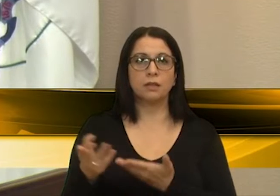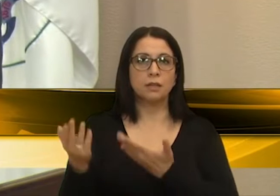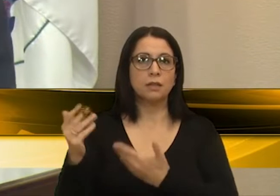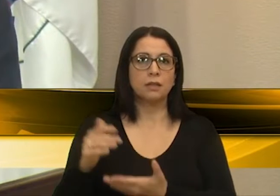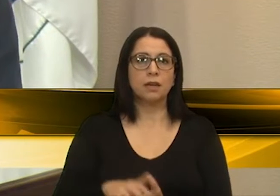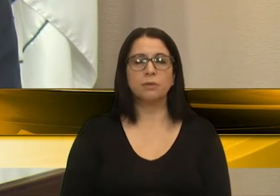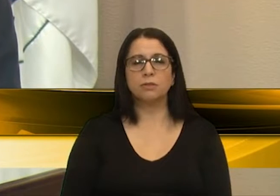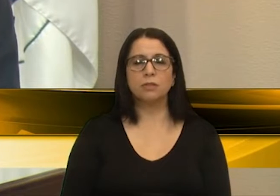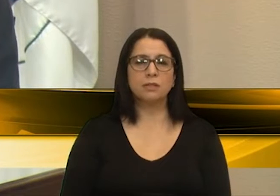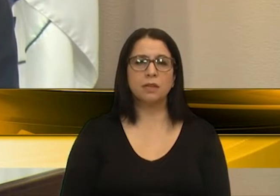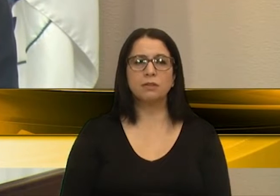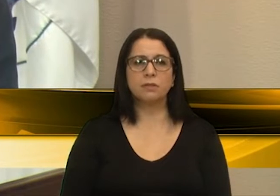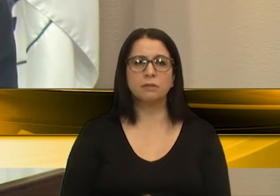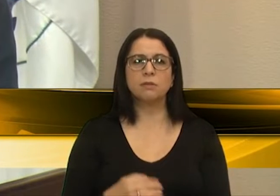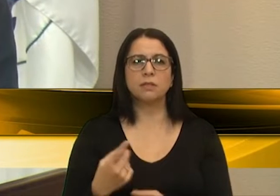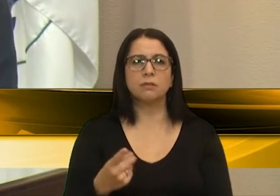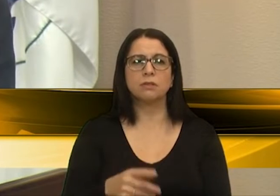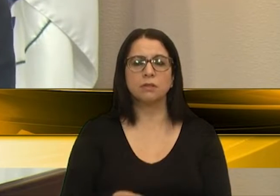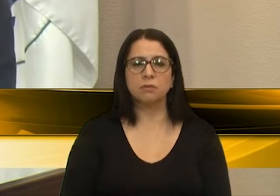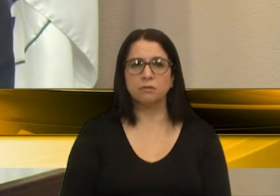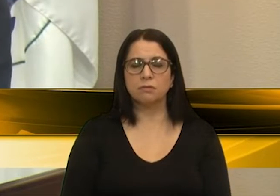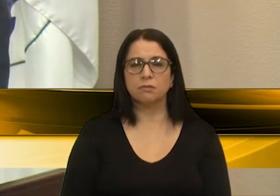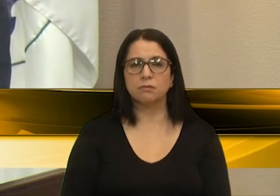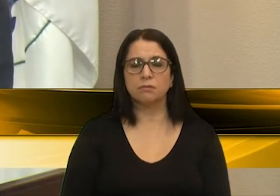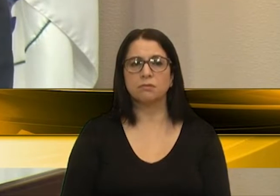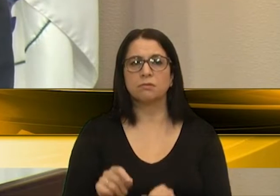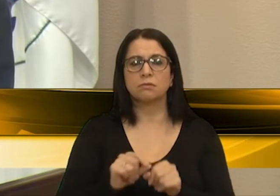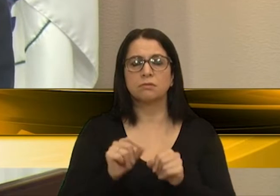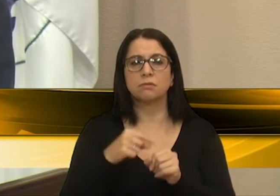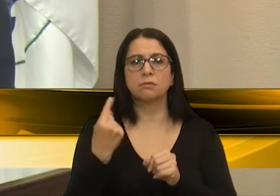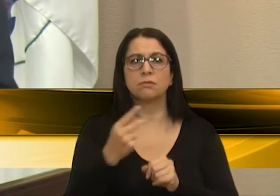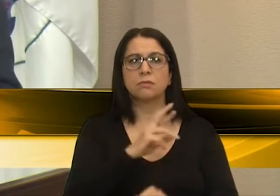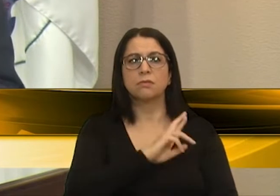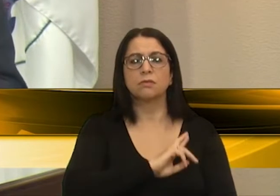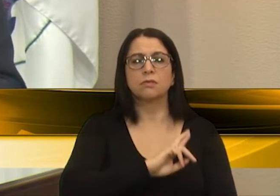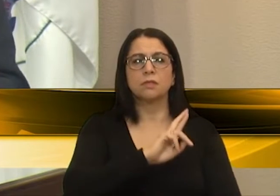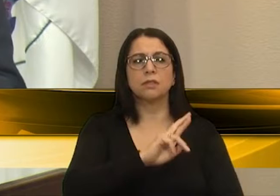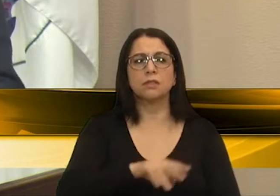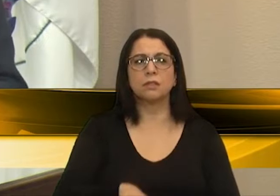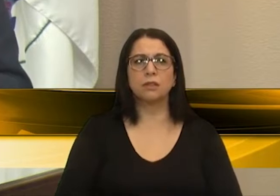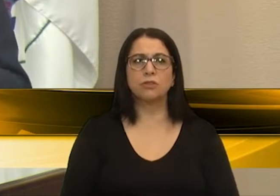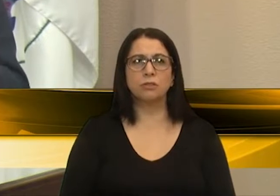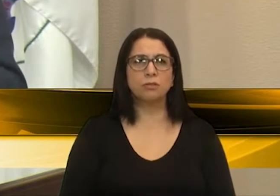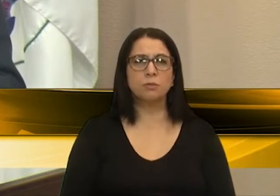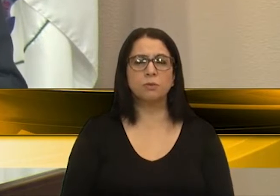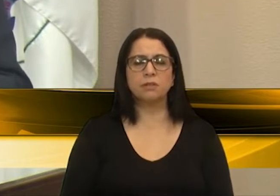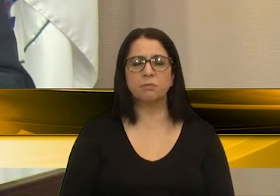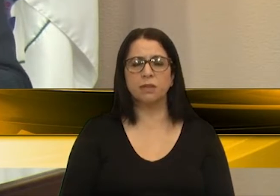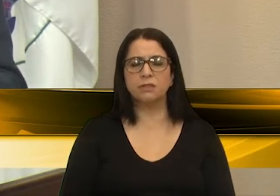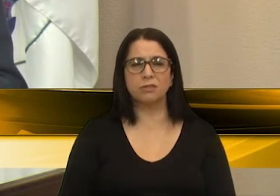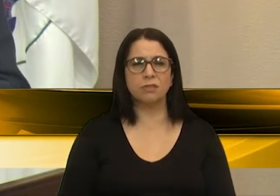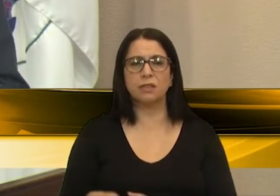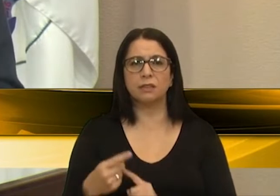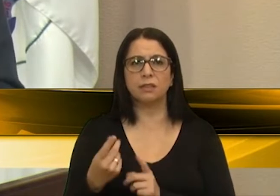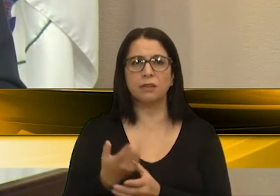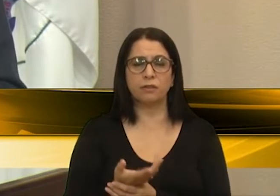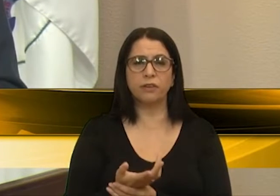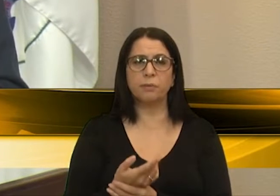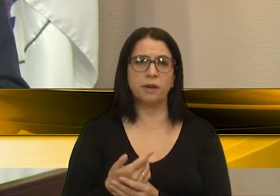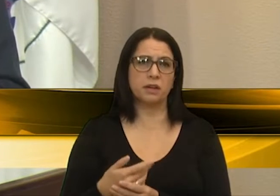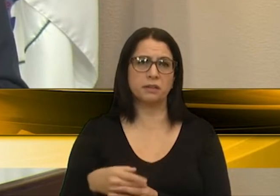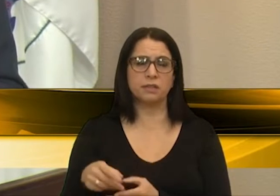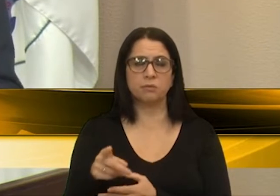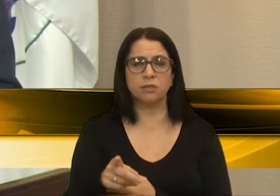é só algo realizado do ponto de vista religioso, mas também ela sempre chama atenção para diferentes